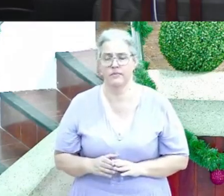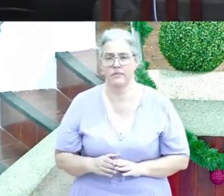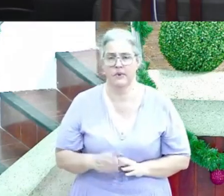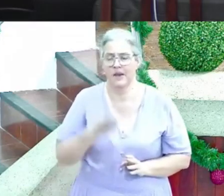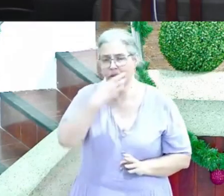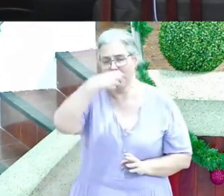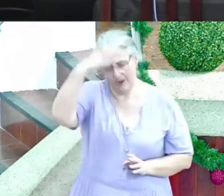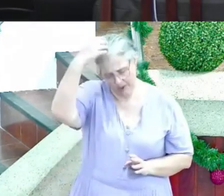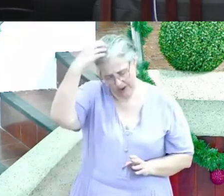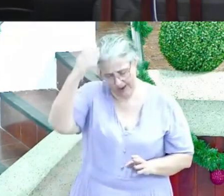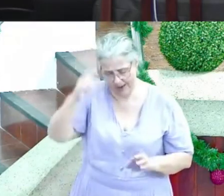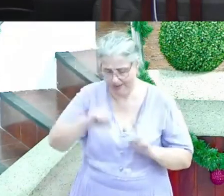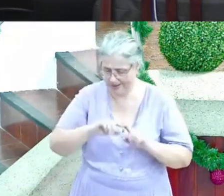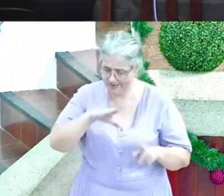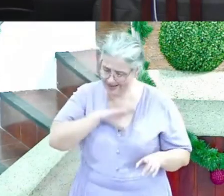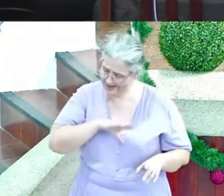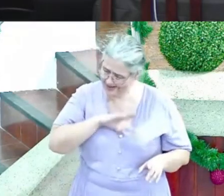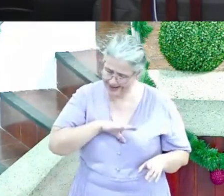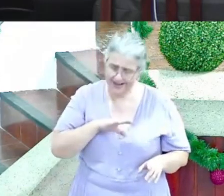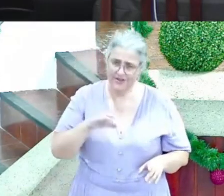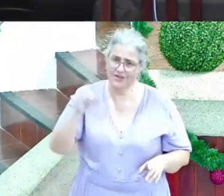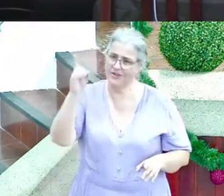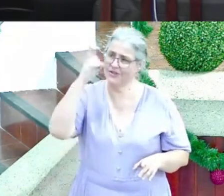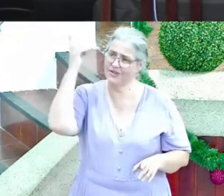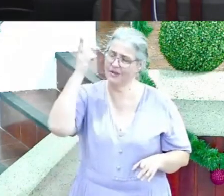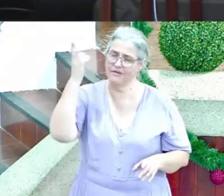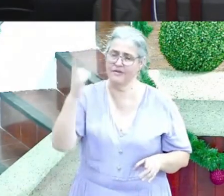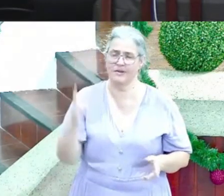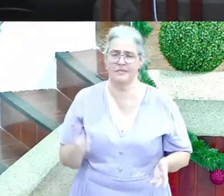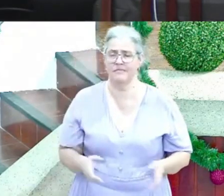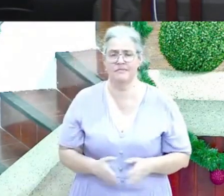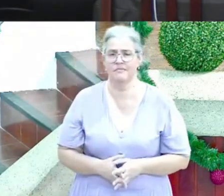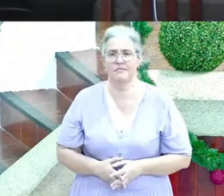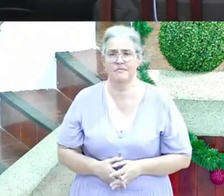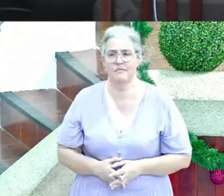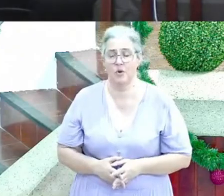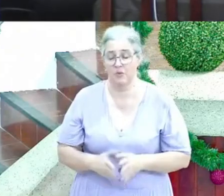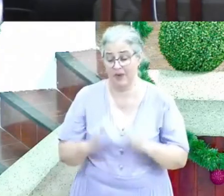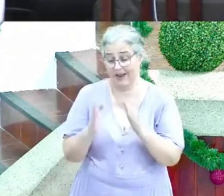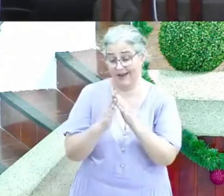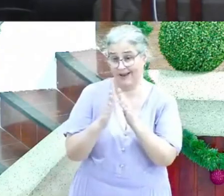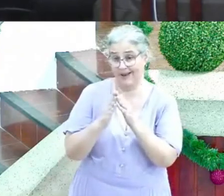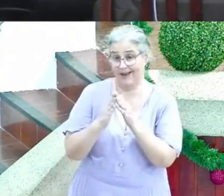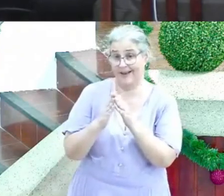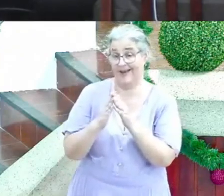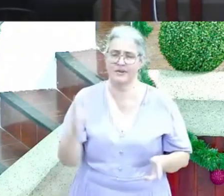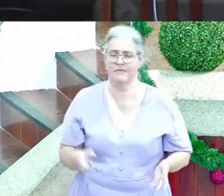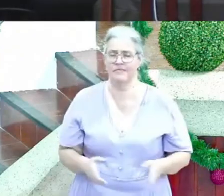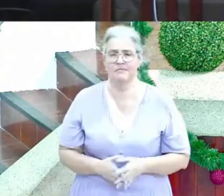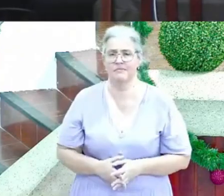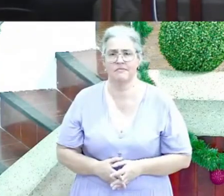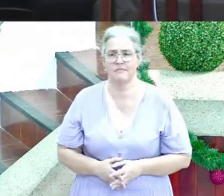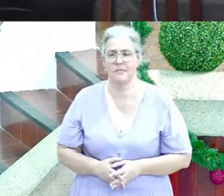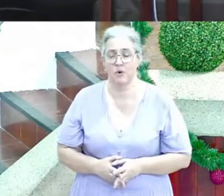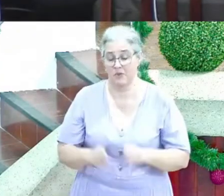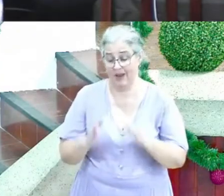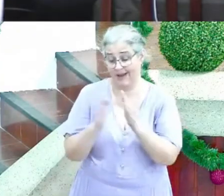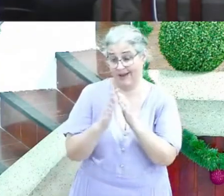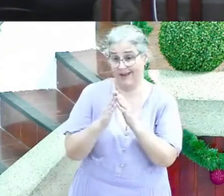a cidade de Davi, ou para a casa de Davi. Então disse o profeta, verso 13.